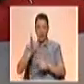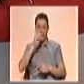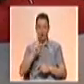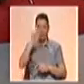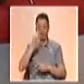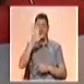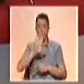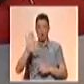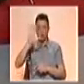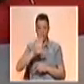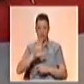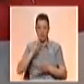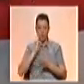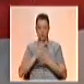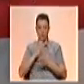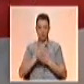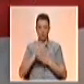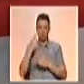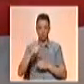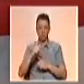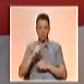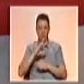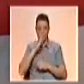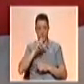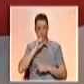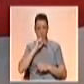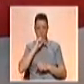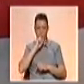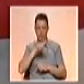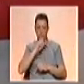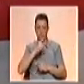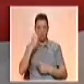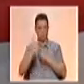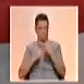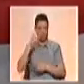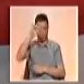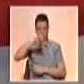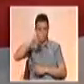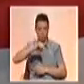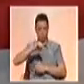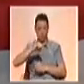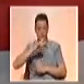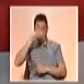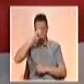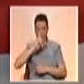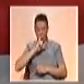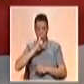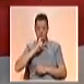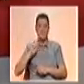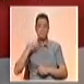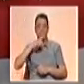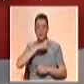país ou só funcionam em grandes extensões agrícolas? Não, pode ser no minifúndio, qualquer também. Que for. Sim. Estou-me a lembrar, por exemplo, até da Pera